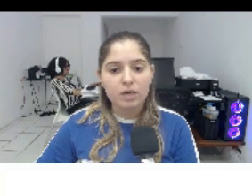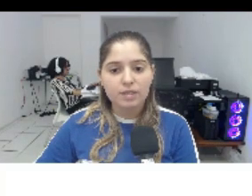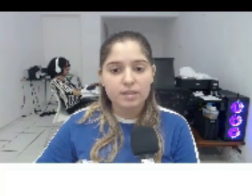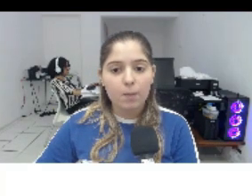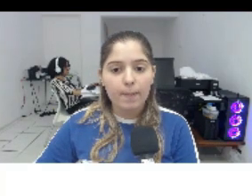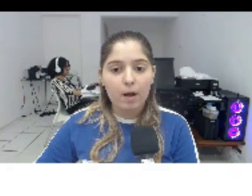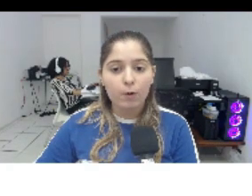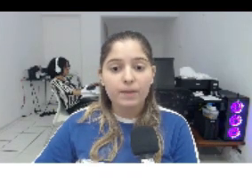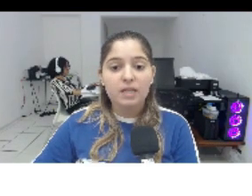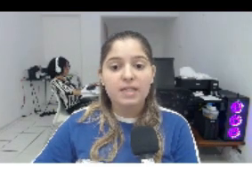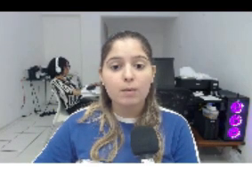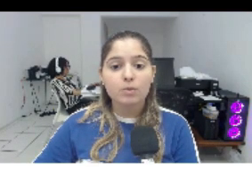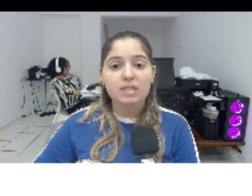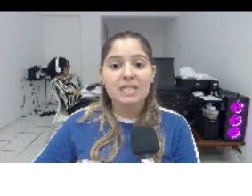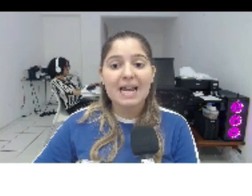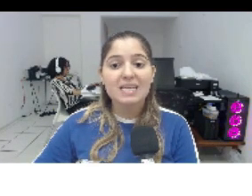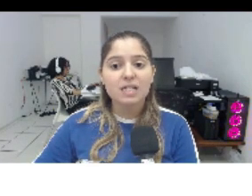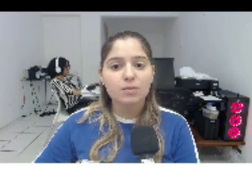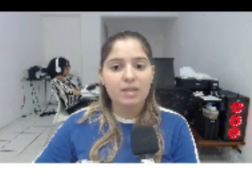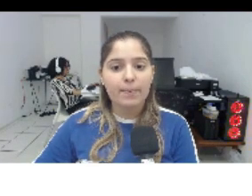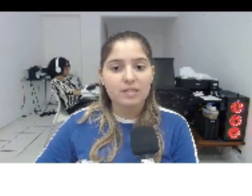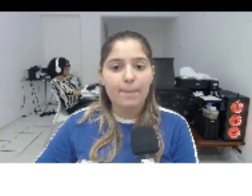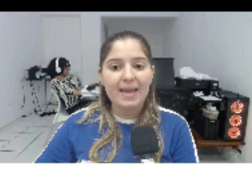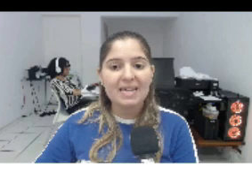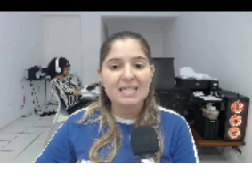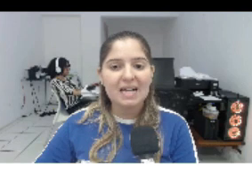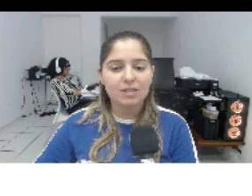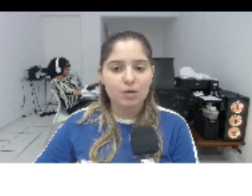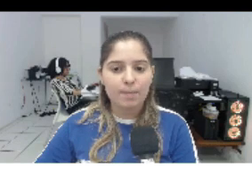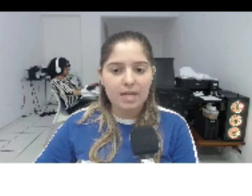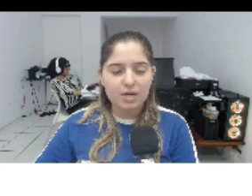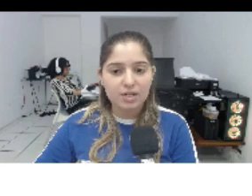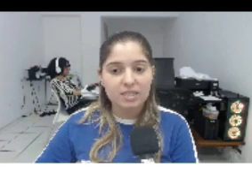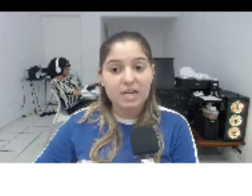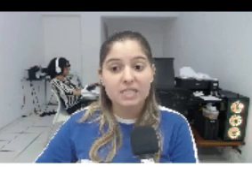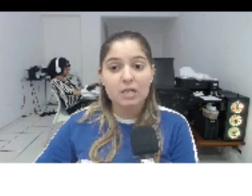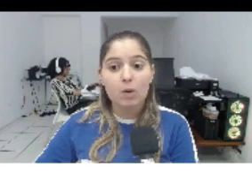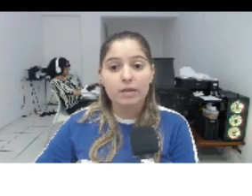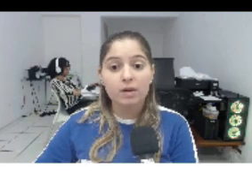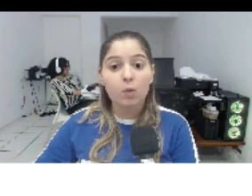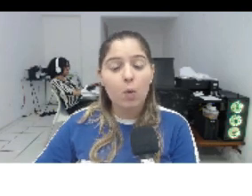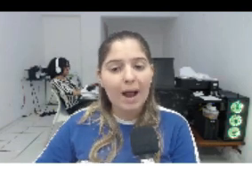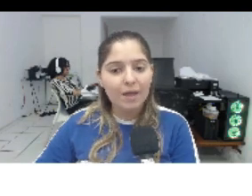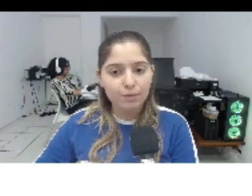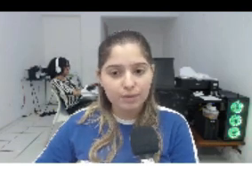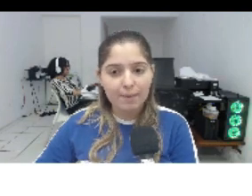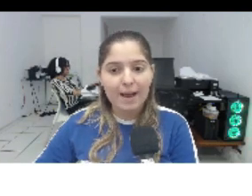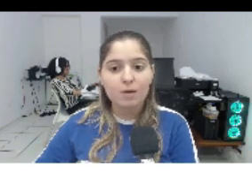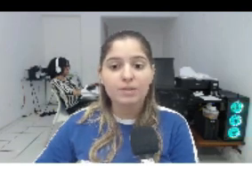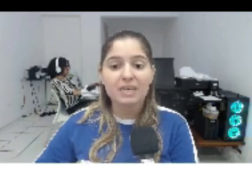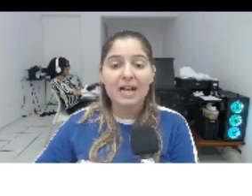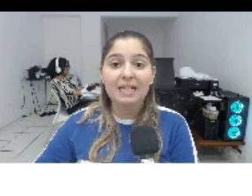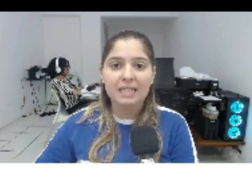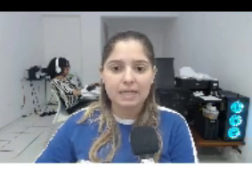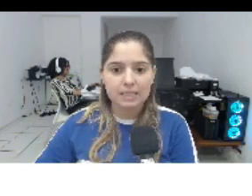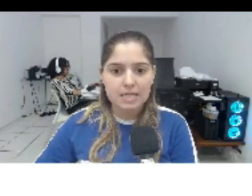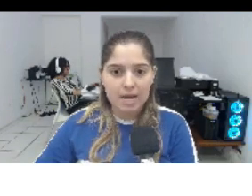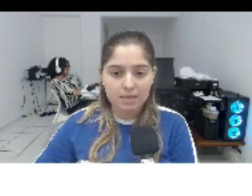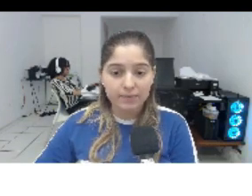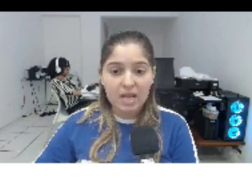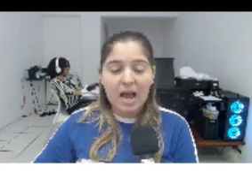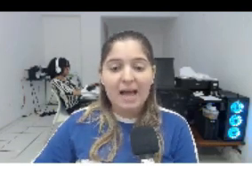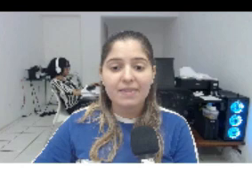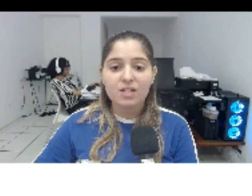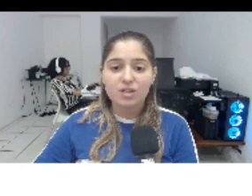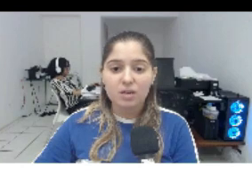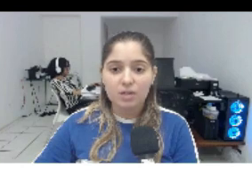da Folha de São Paulo, temos que 10 anos após a PEC das domésticas, 3 em cada 4 trabalham sem carteira